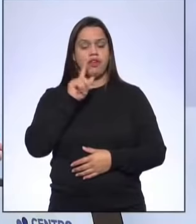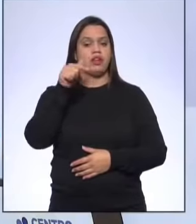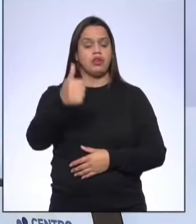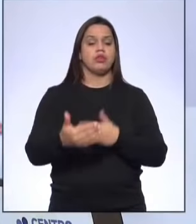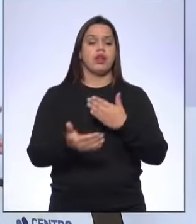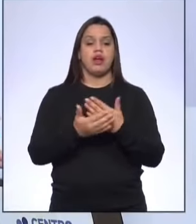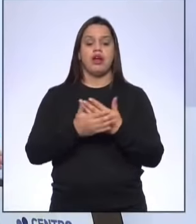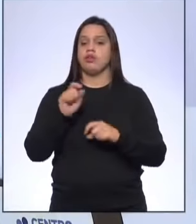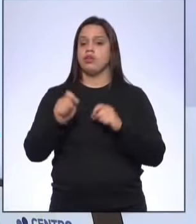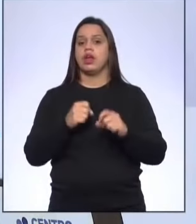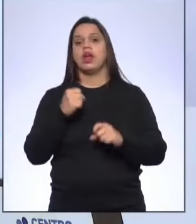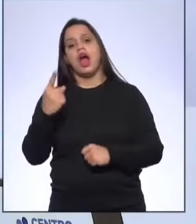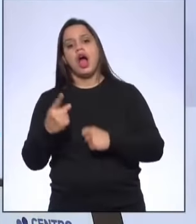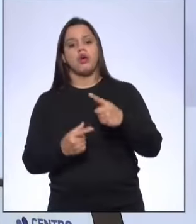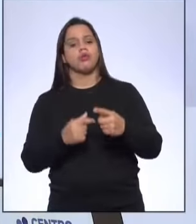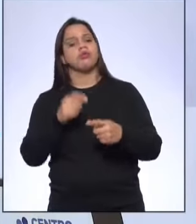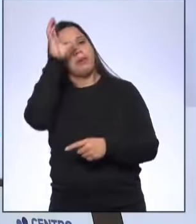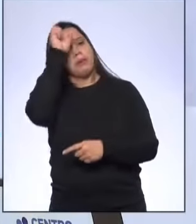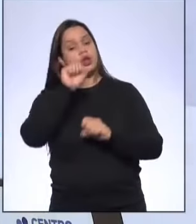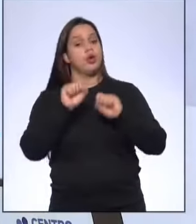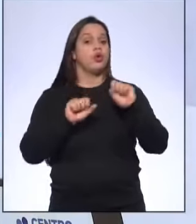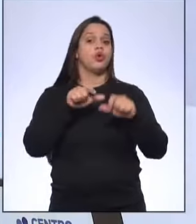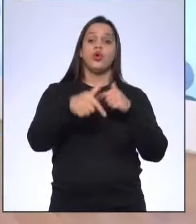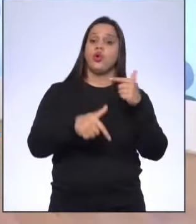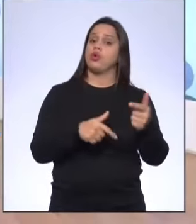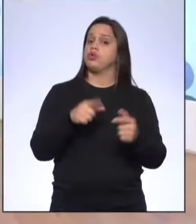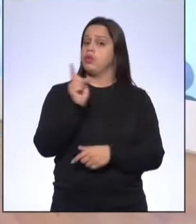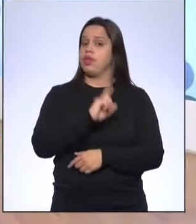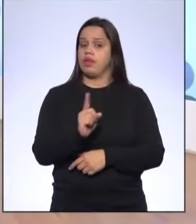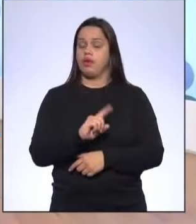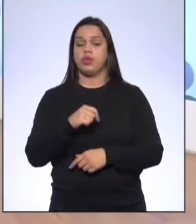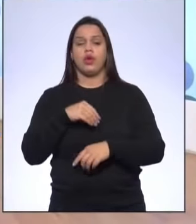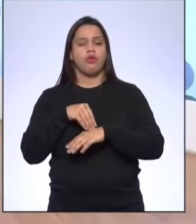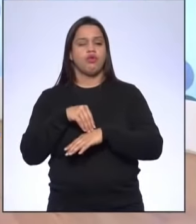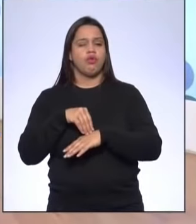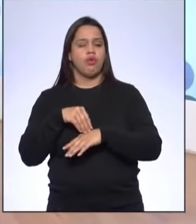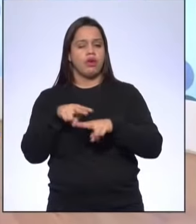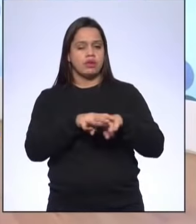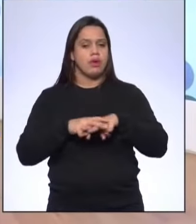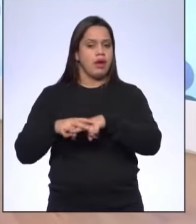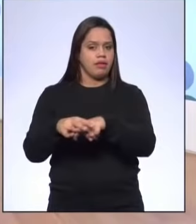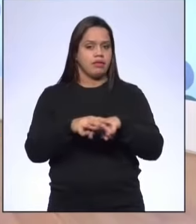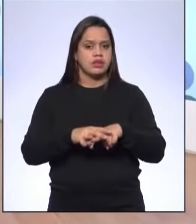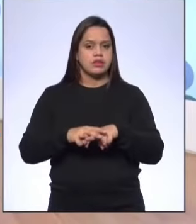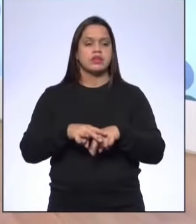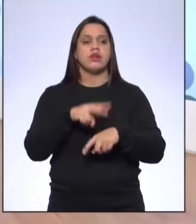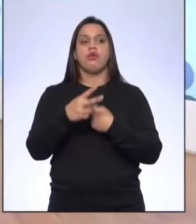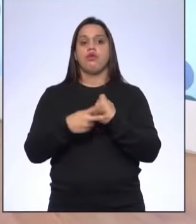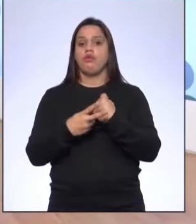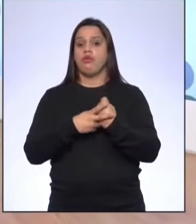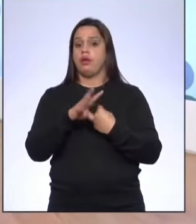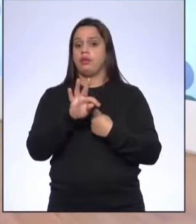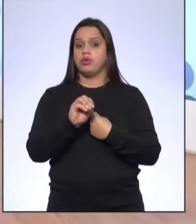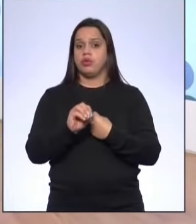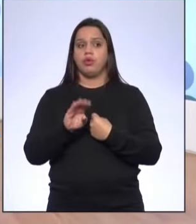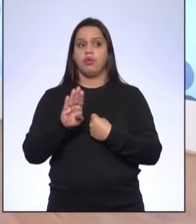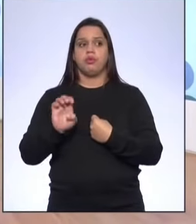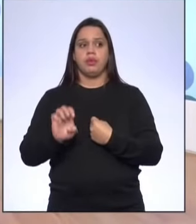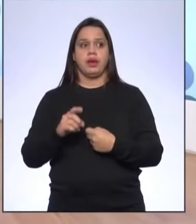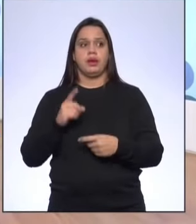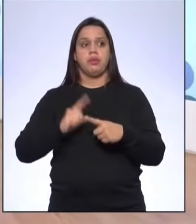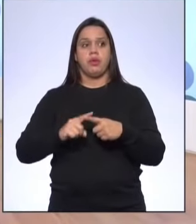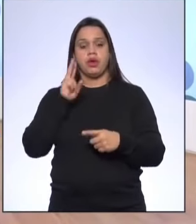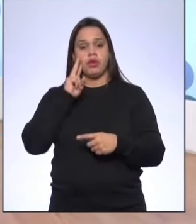outras aulas que uns aprenderam e outros não então eu vou dar aqui uma pequena revisão a subir porque o verbo to be tá aqui ó